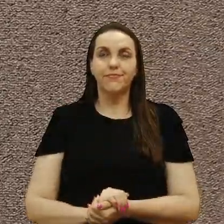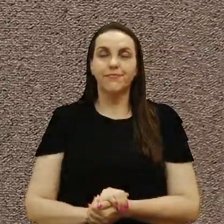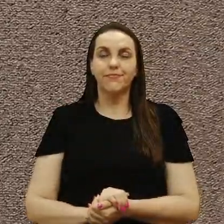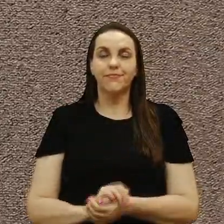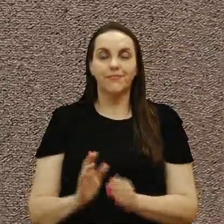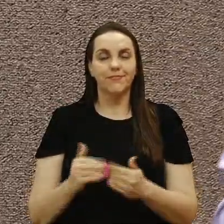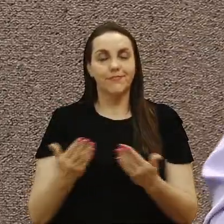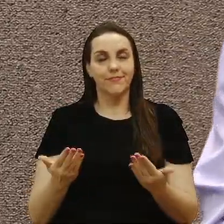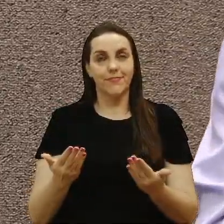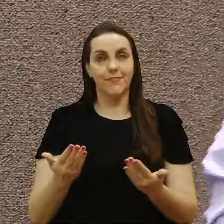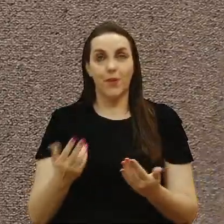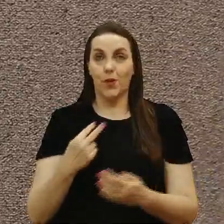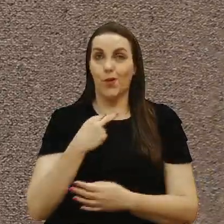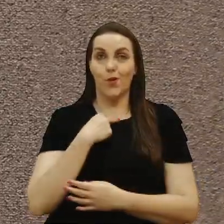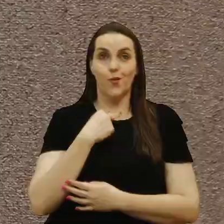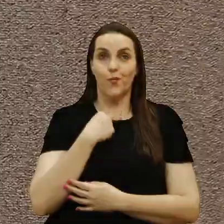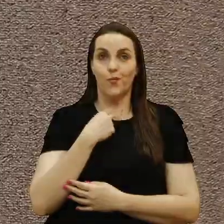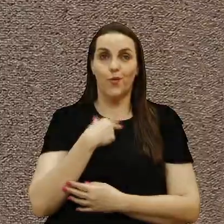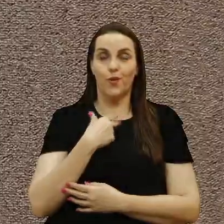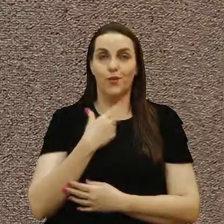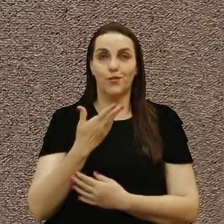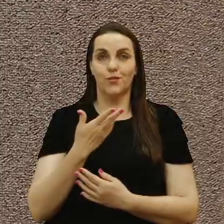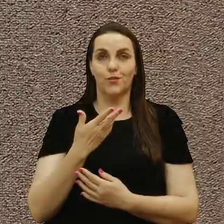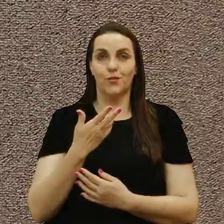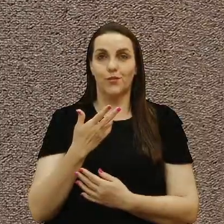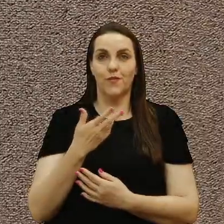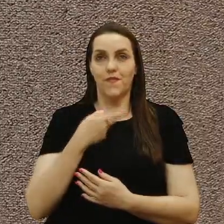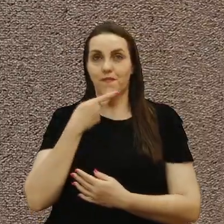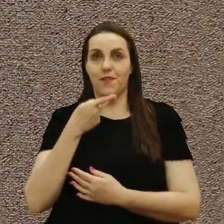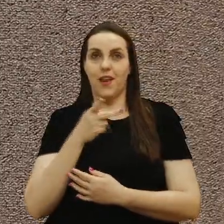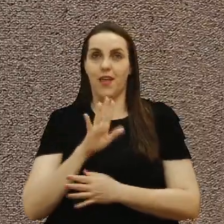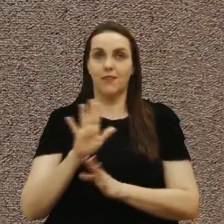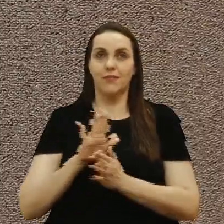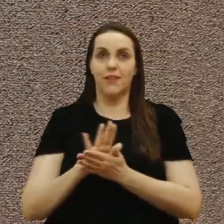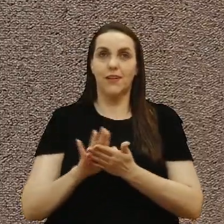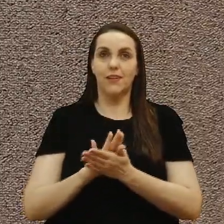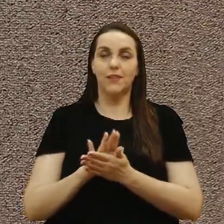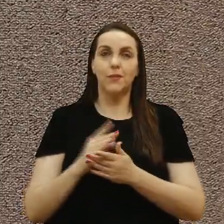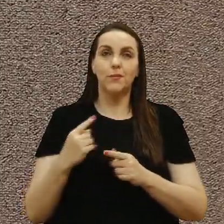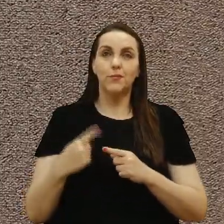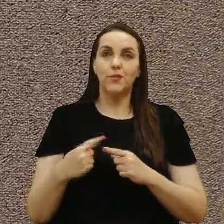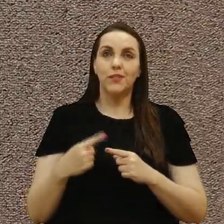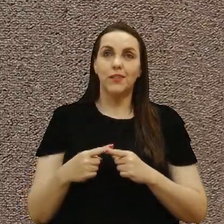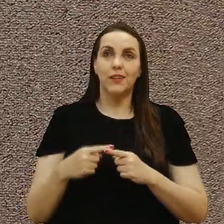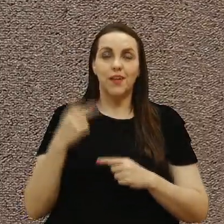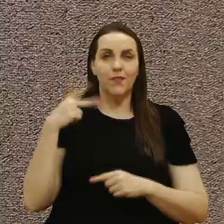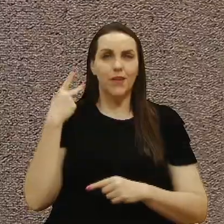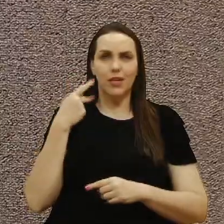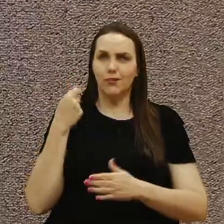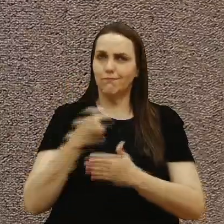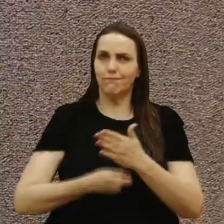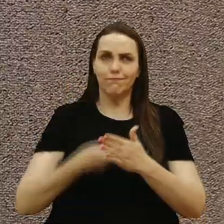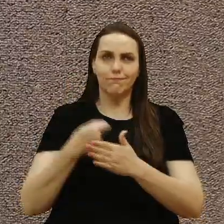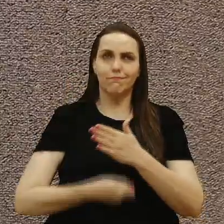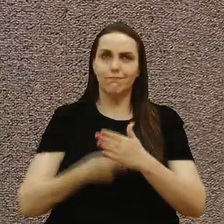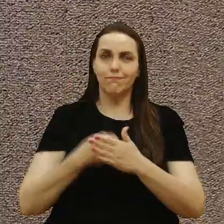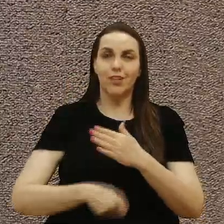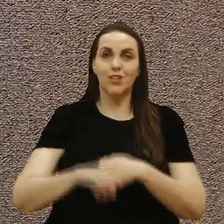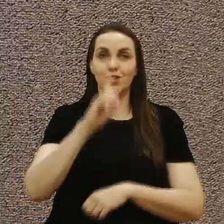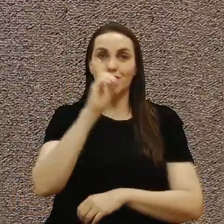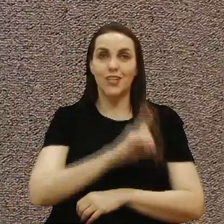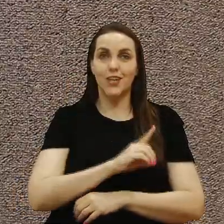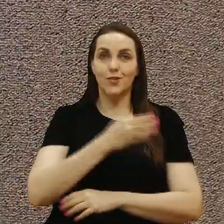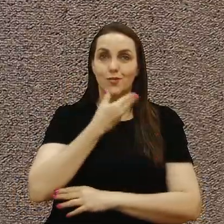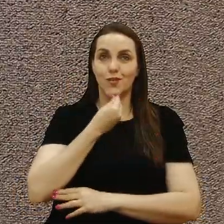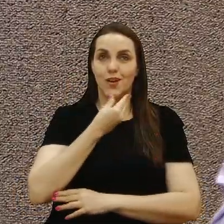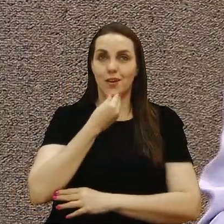Bom, eu não poderia deixar de me manifestar, vereador D'Ambrosio, como um vereador ferrenho defensor dos direitos dos homens.